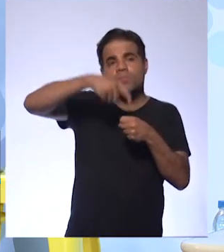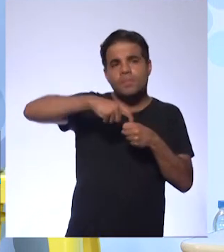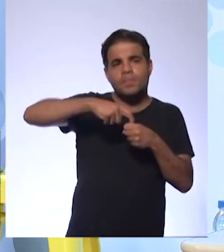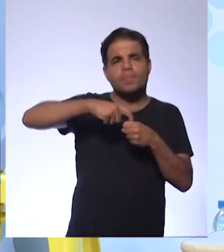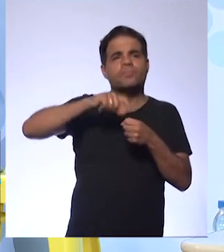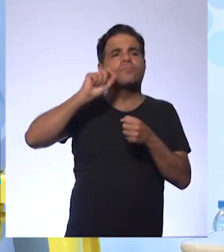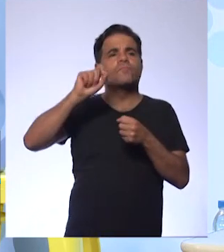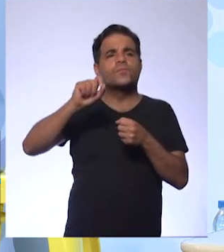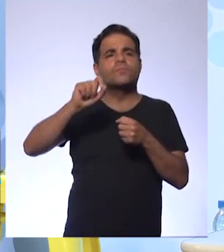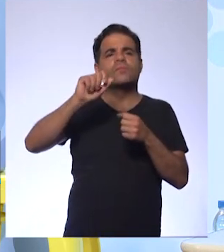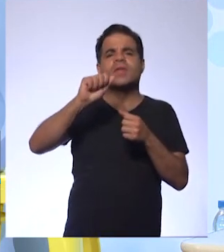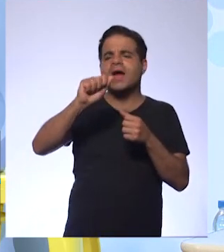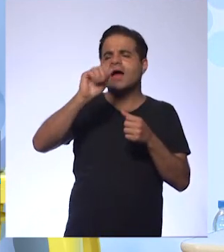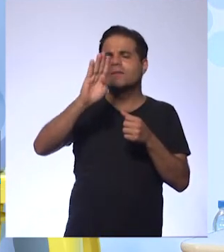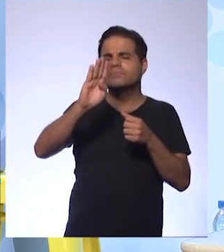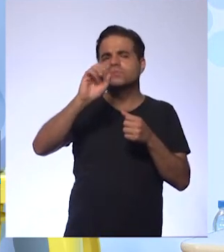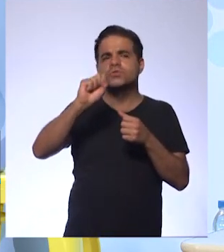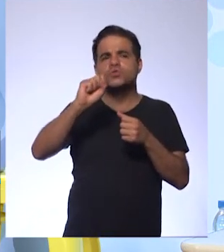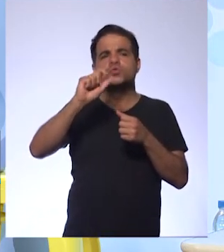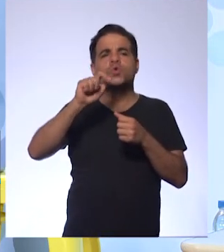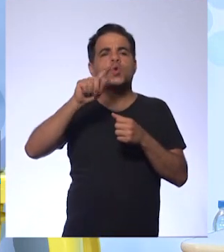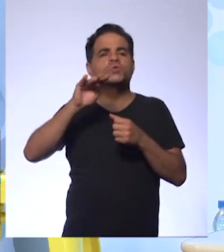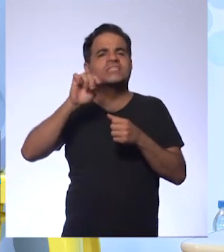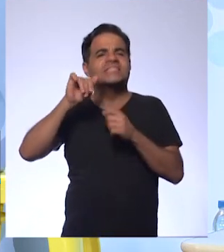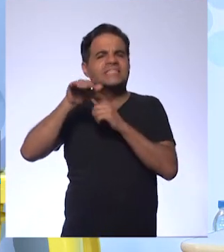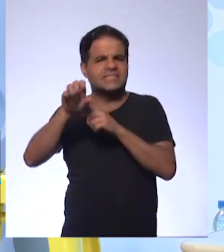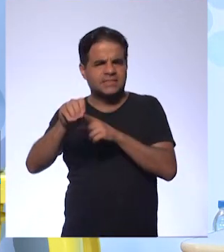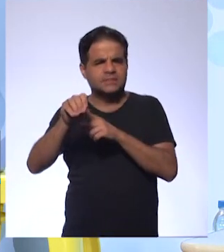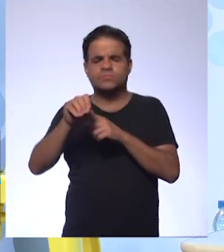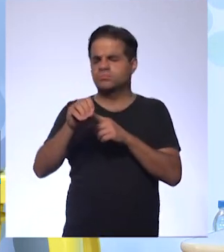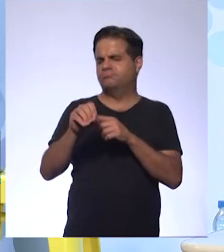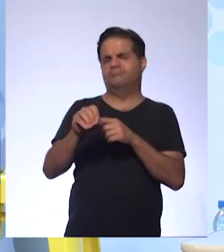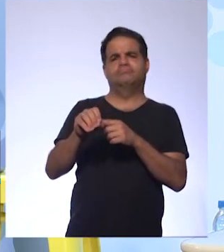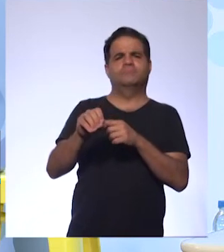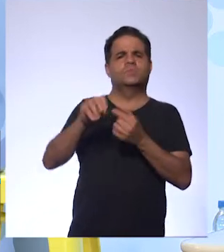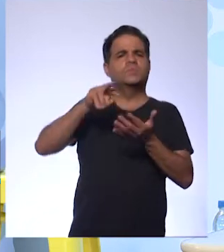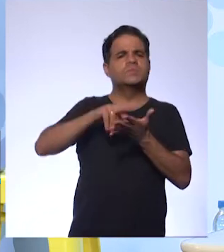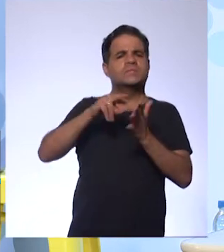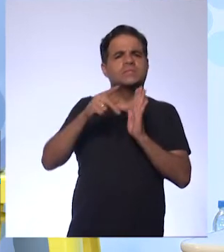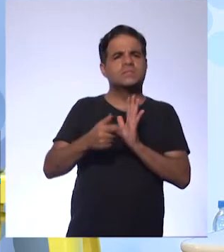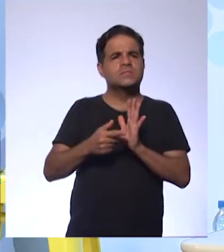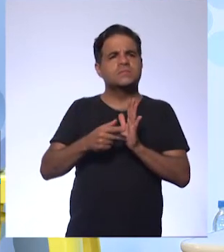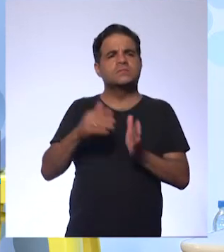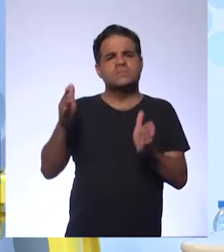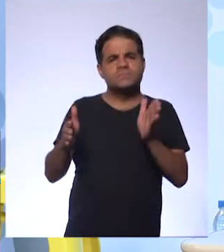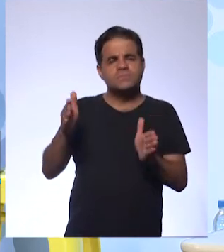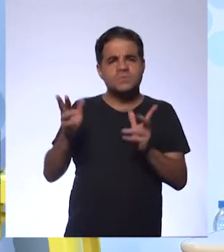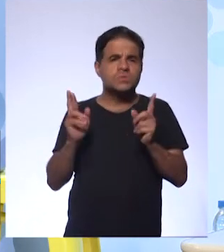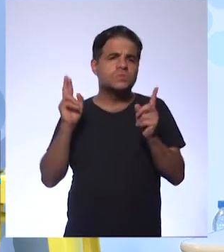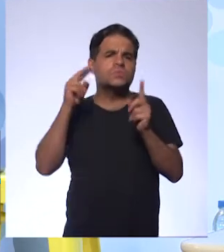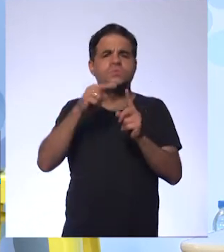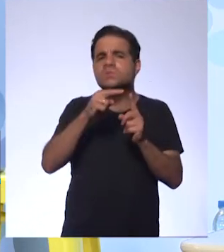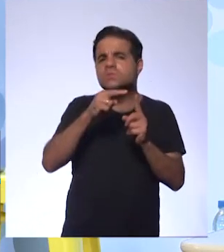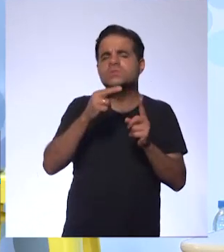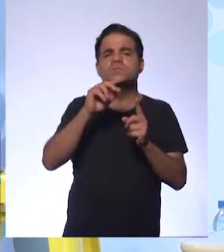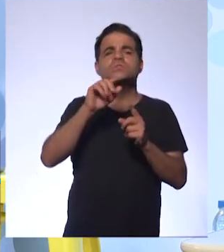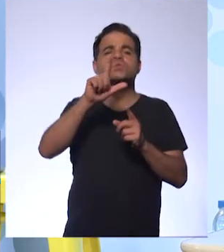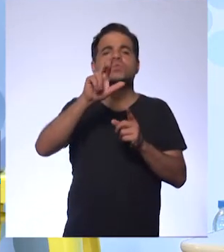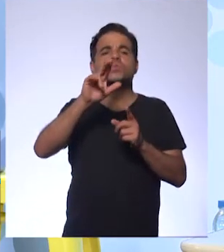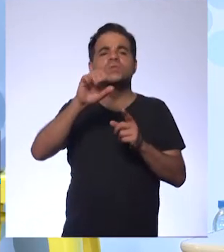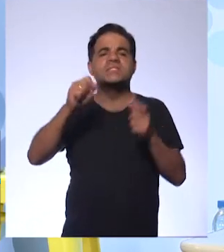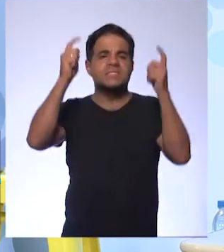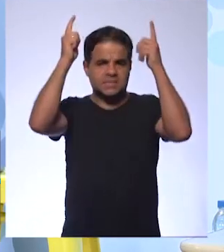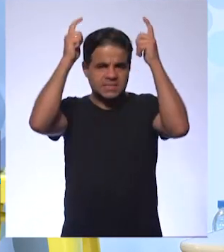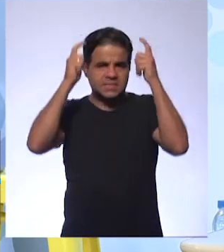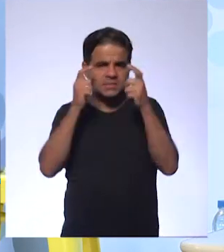que foi o absolutismo monárquico representado muito pelo próprio rei Luís XIV, que a gente acabou de ver na imagem